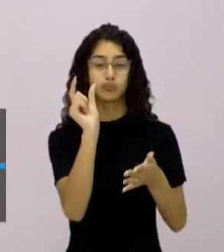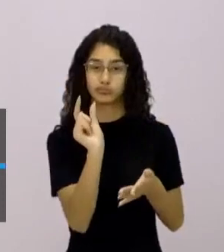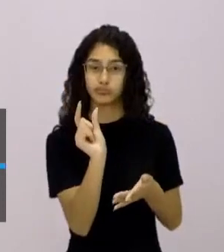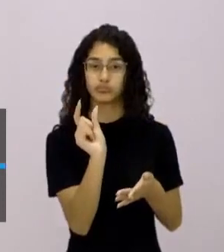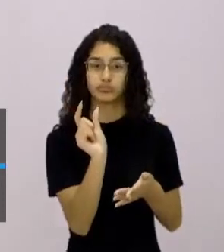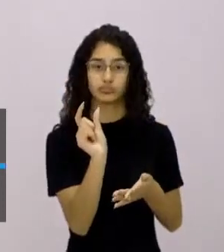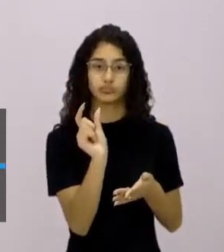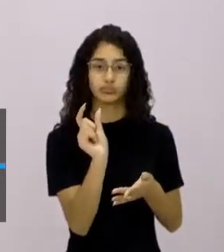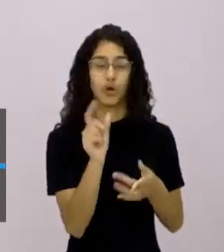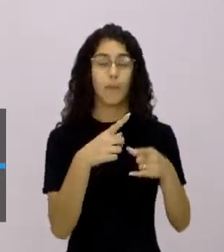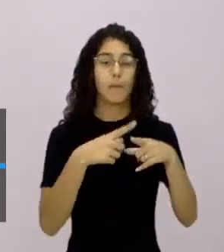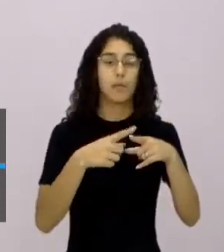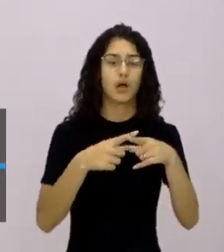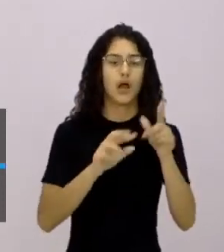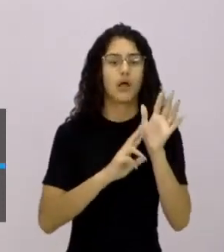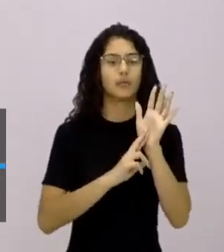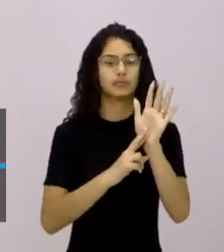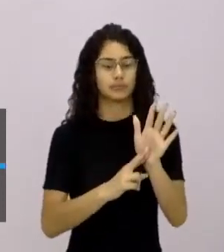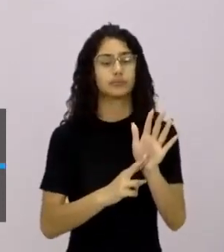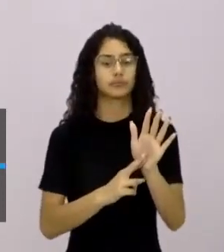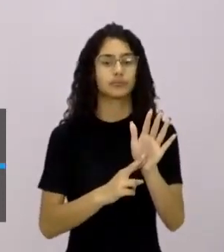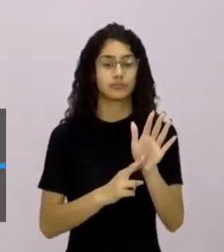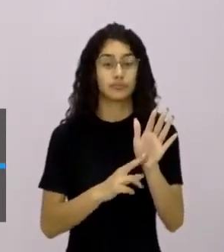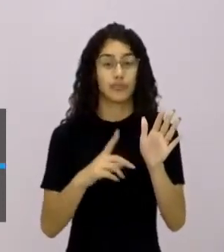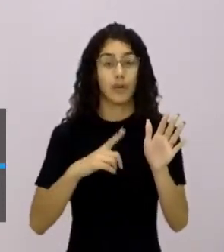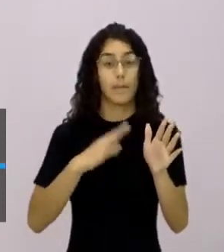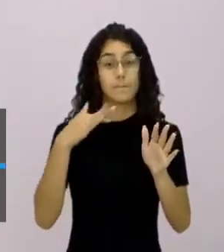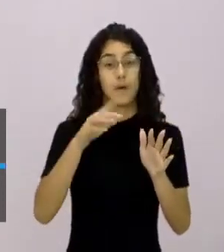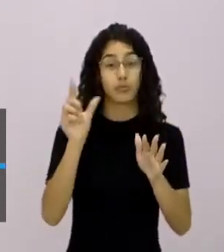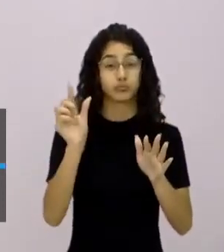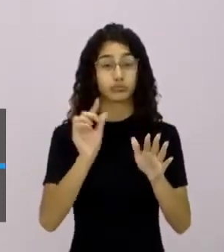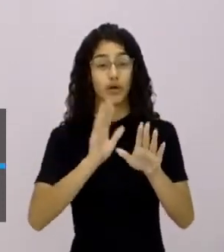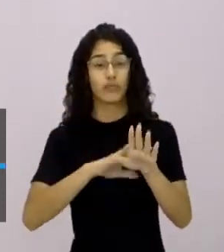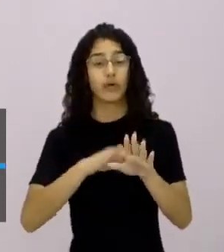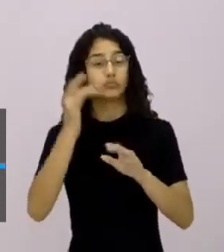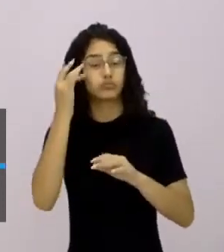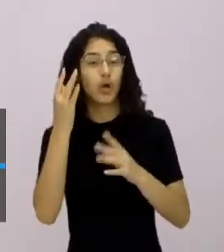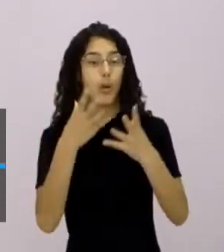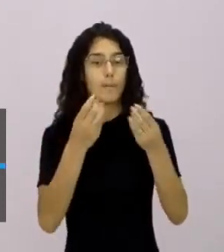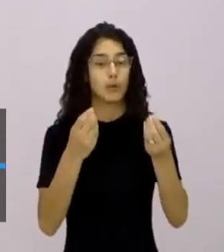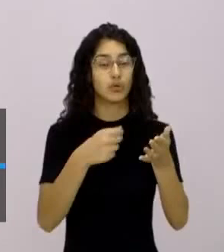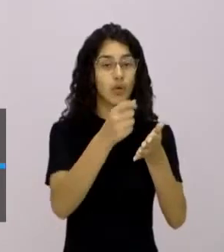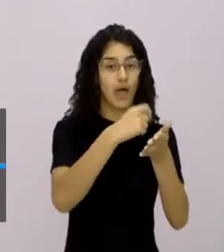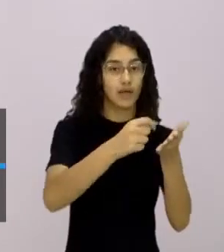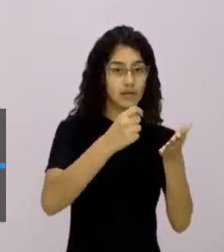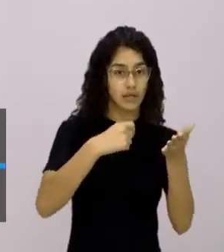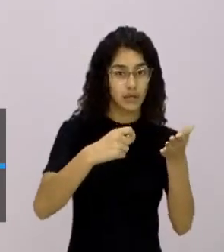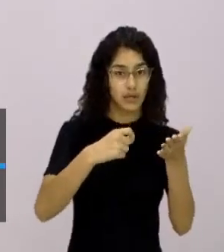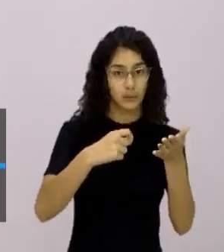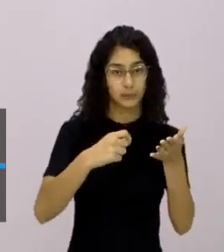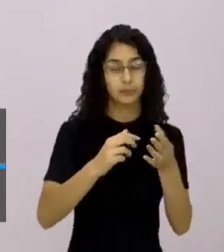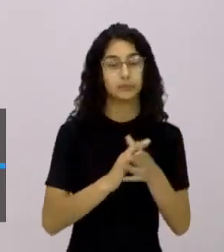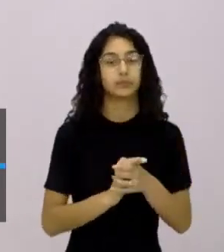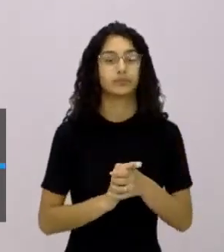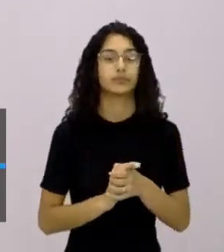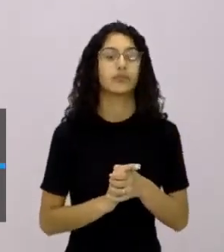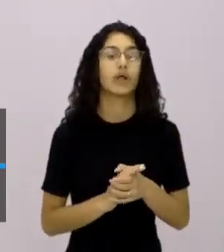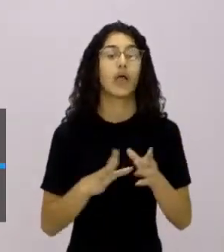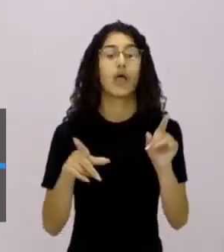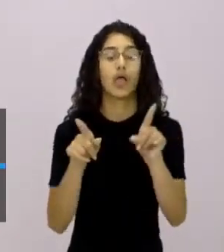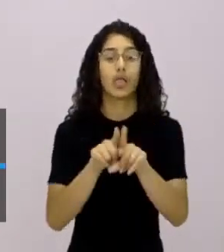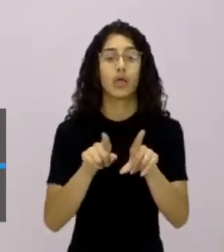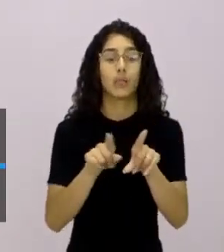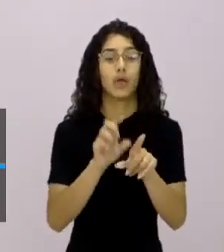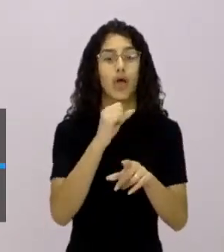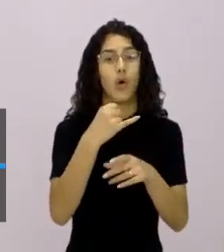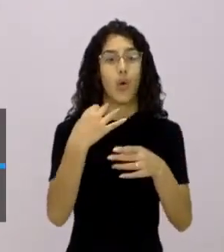curta. Porque esta representação mais curta facilita tanto a escrita, né, para você escrever o número, como também